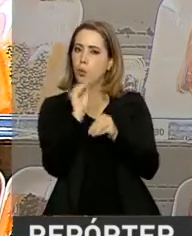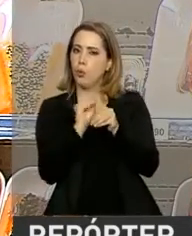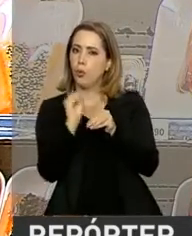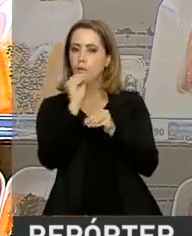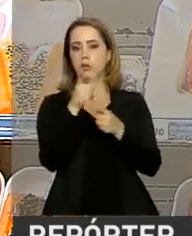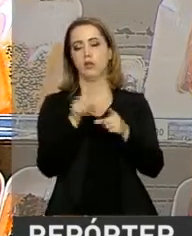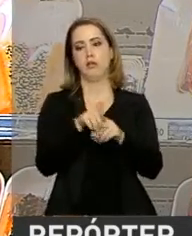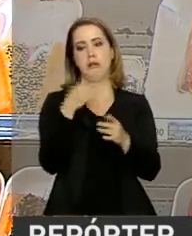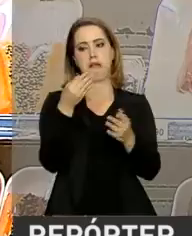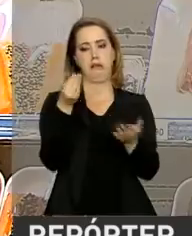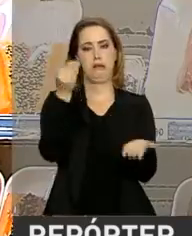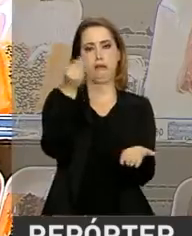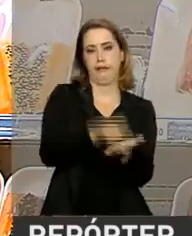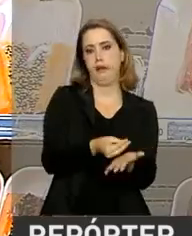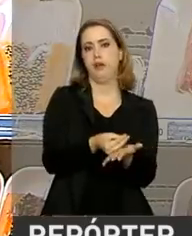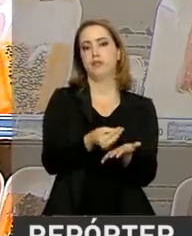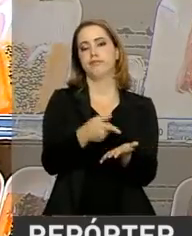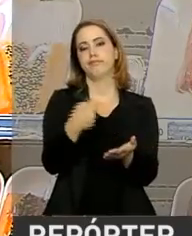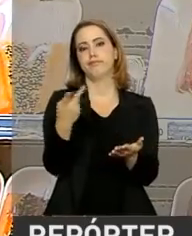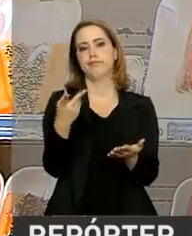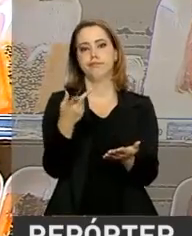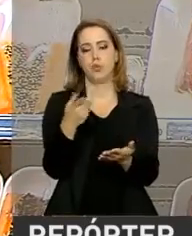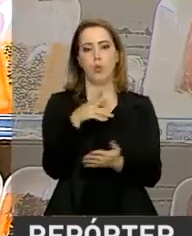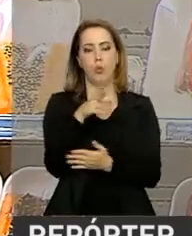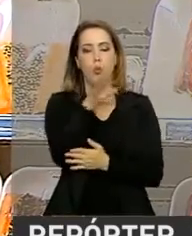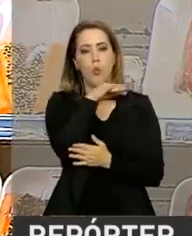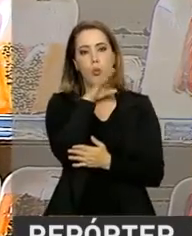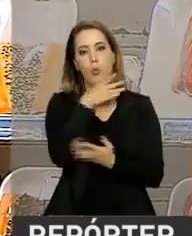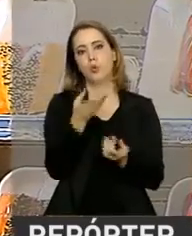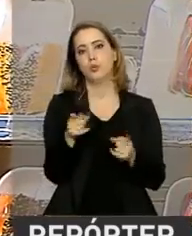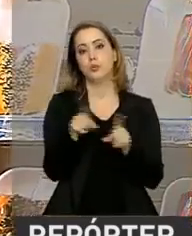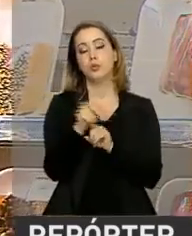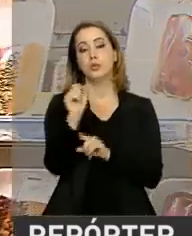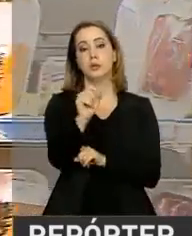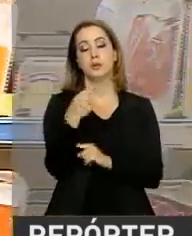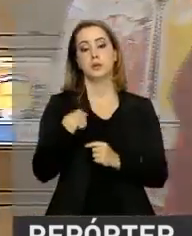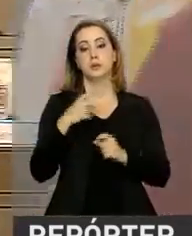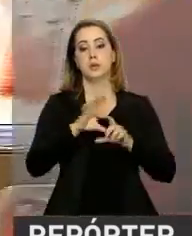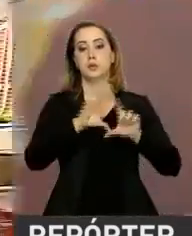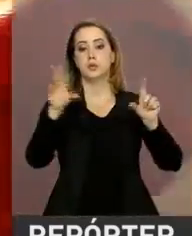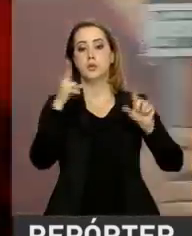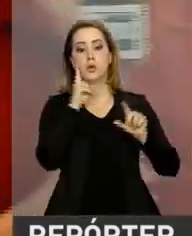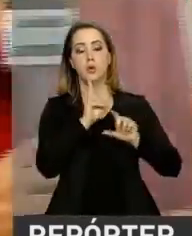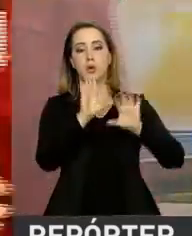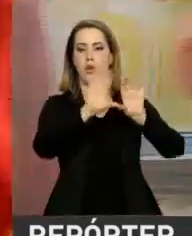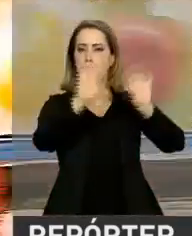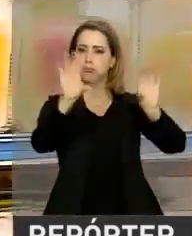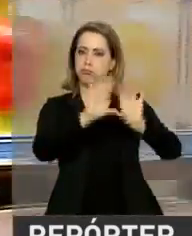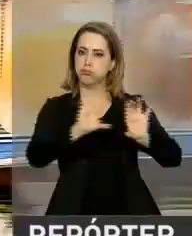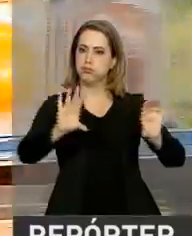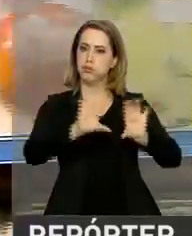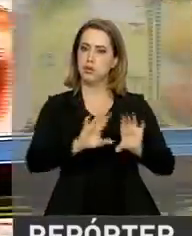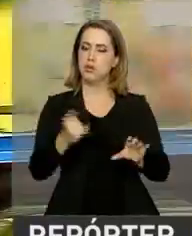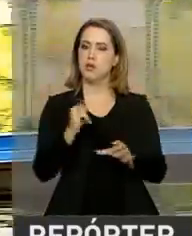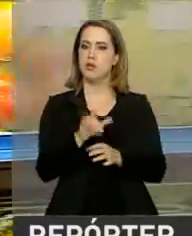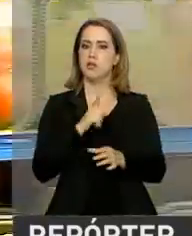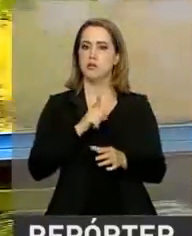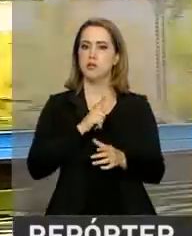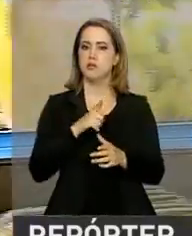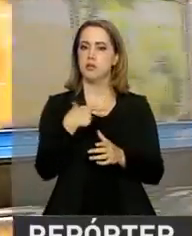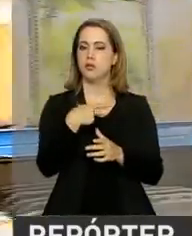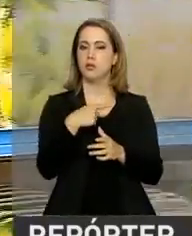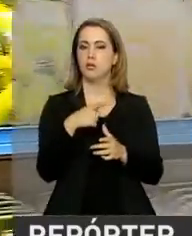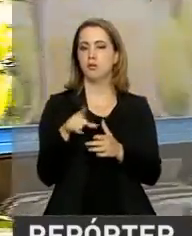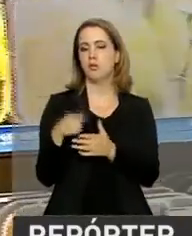queda pode prejudicar a qualidade e nas prateleiras dos supermercados se esses produtos apresentar em qualquer